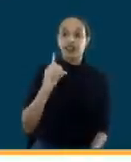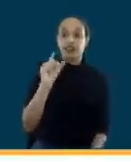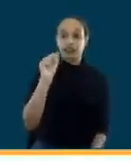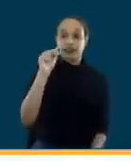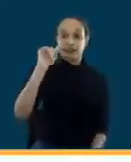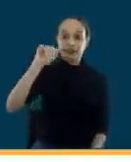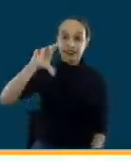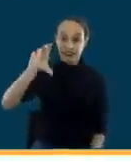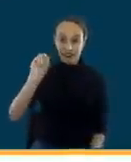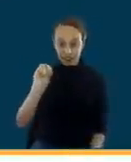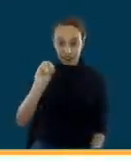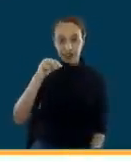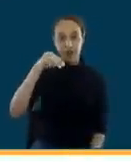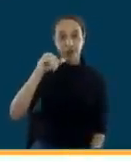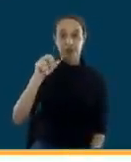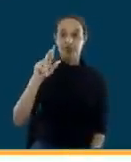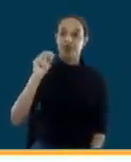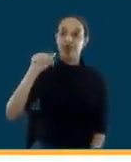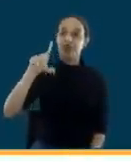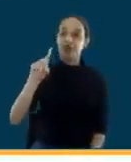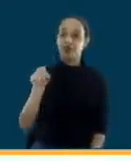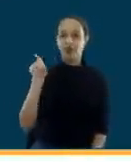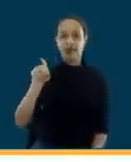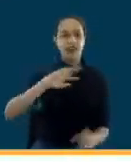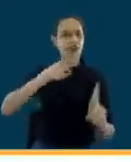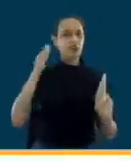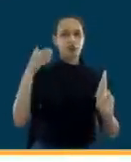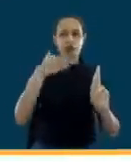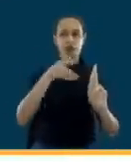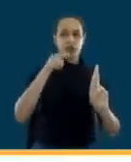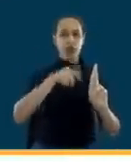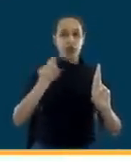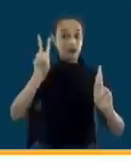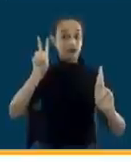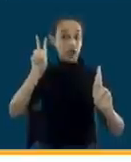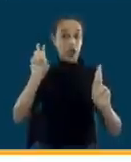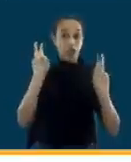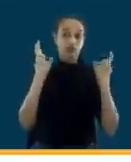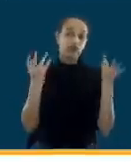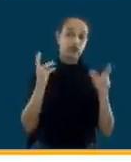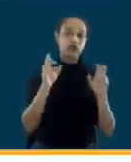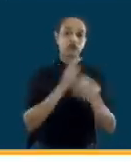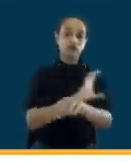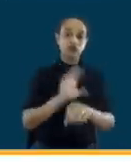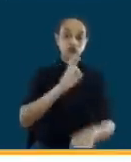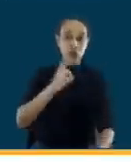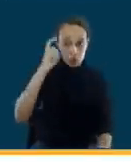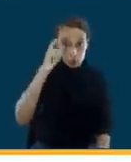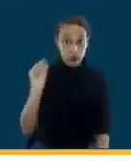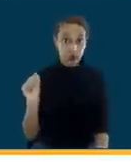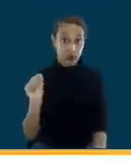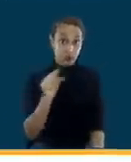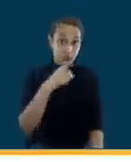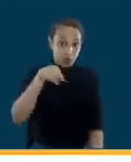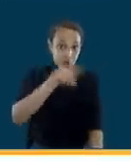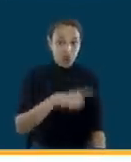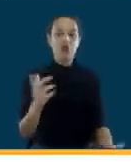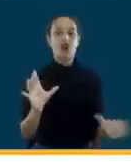que é uma referência no Brasil na área de cultura, e para nós do Sistema S, ele é um caminho a ser seguido, é um